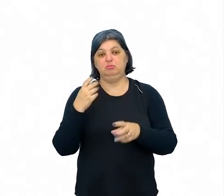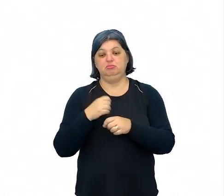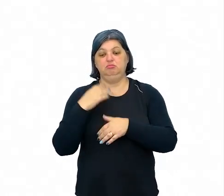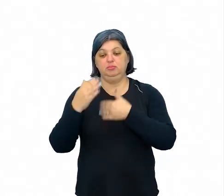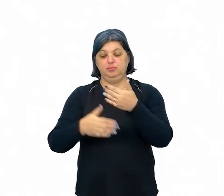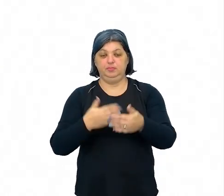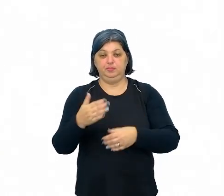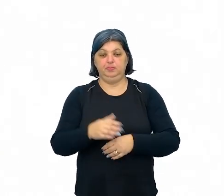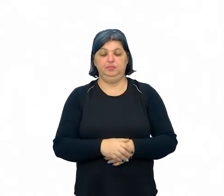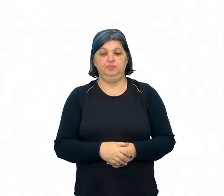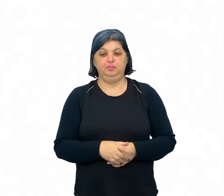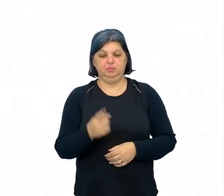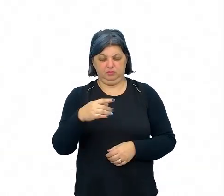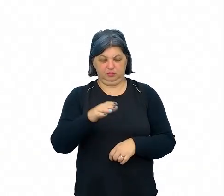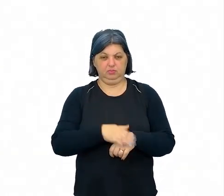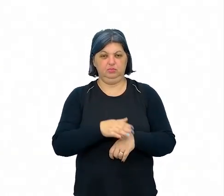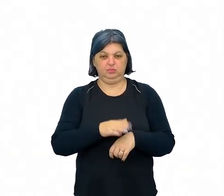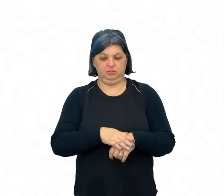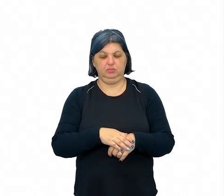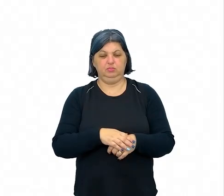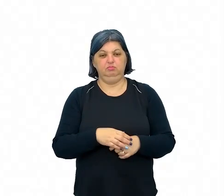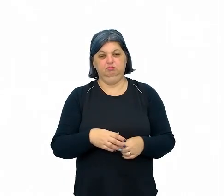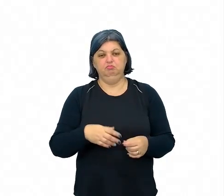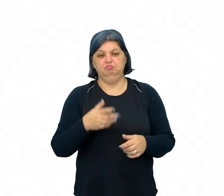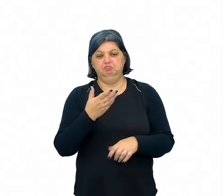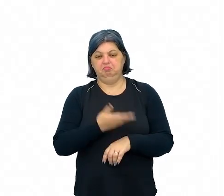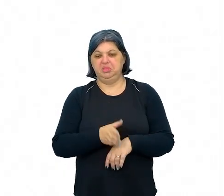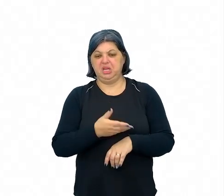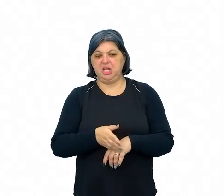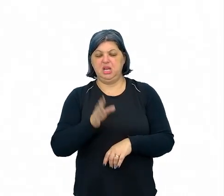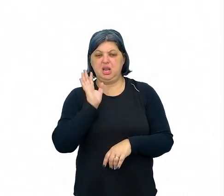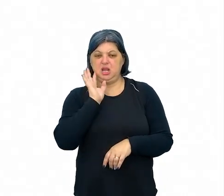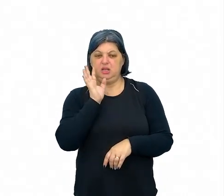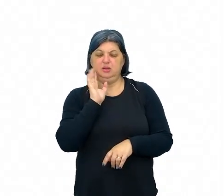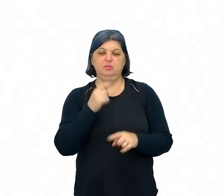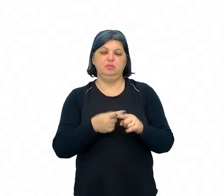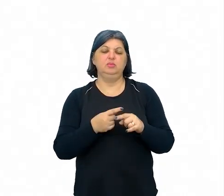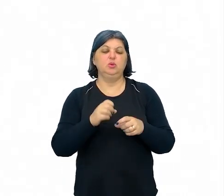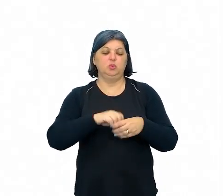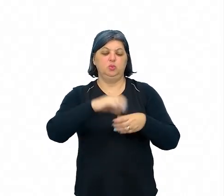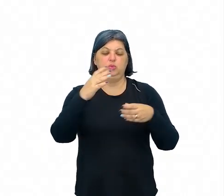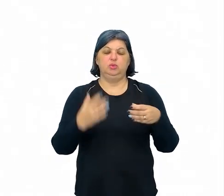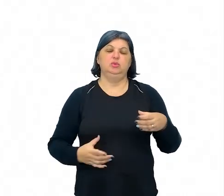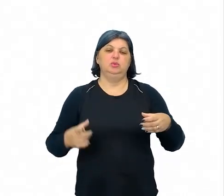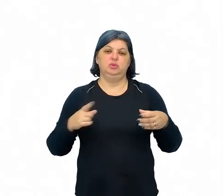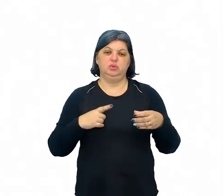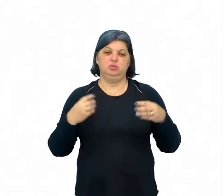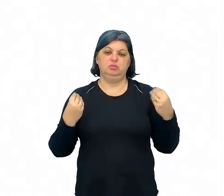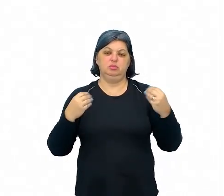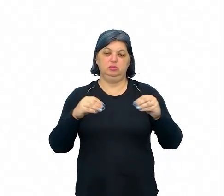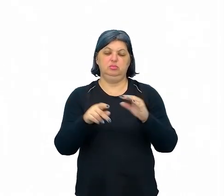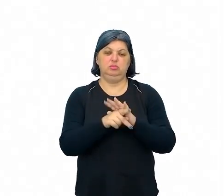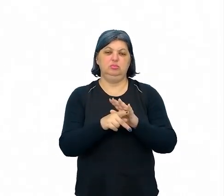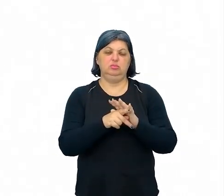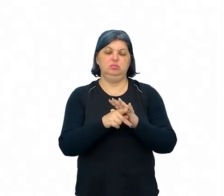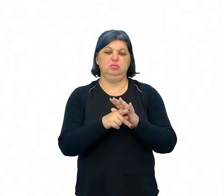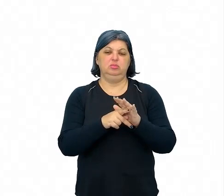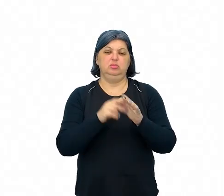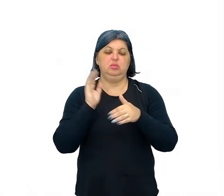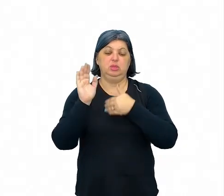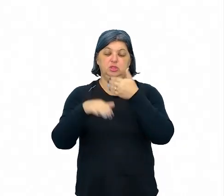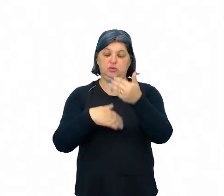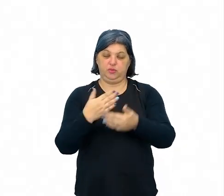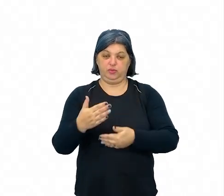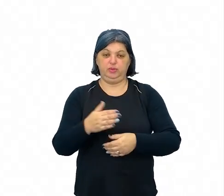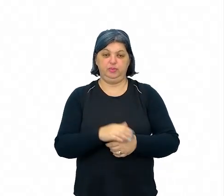desenvolvidos. Então, façam esse exercício, que eu acho que é bacana. Quais são os conteúdos que estão sendo postos ali para ser